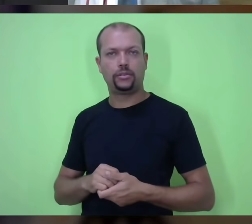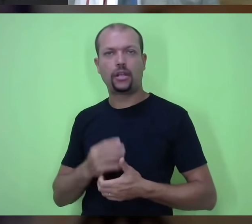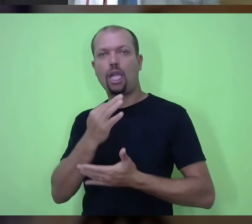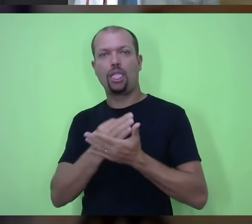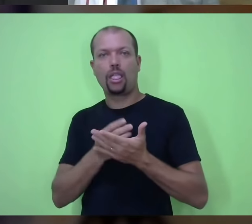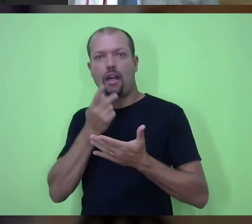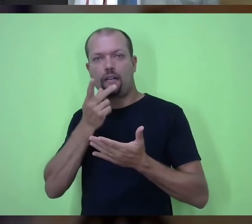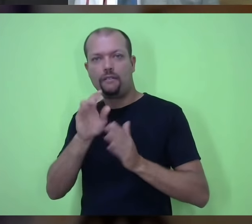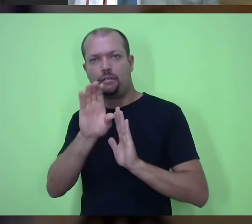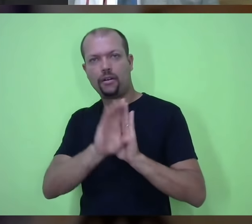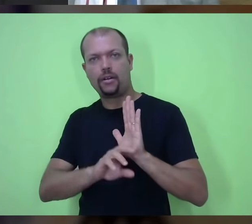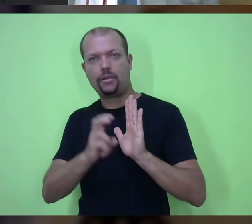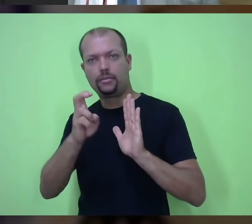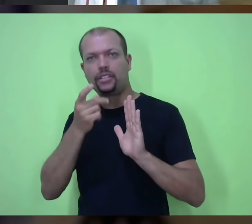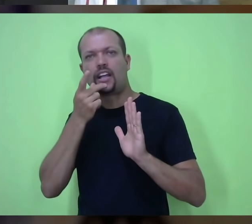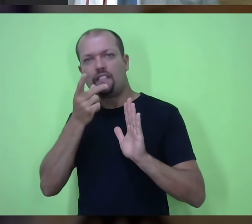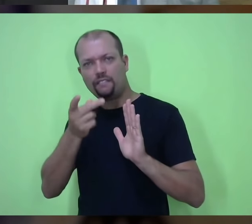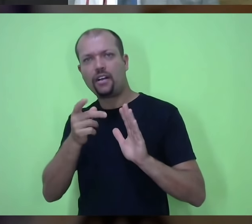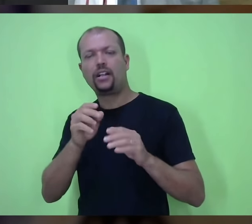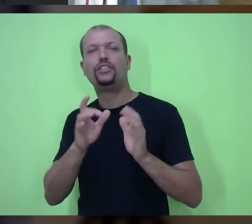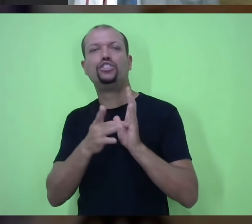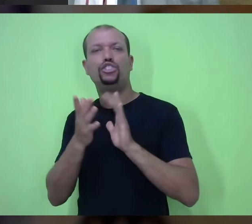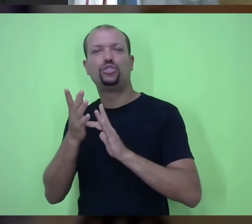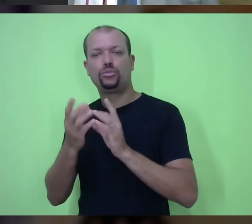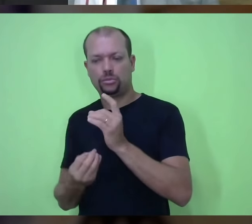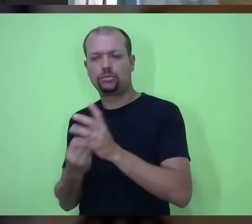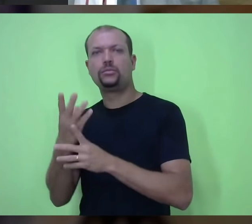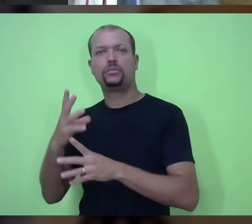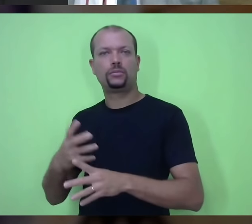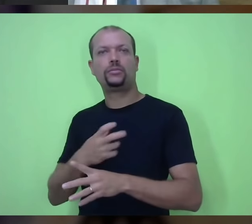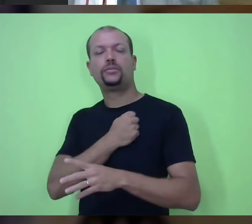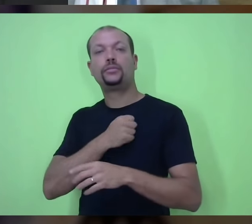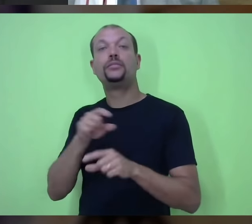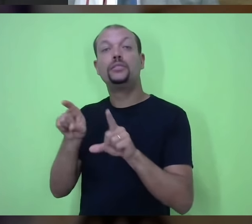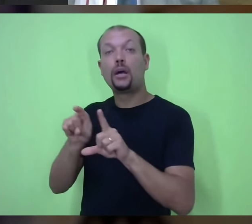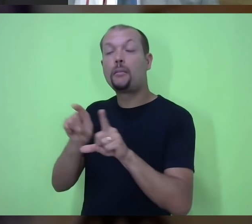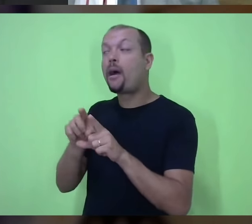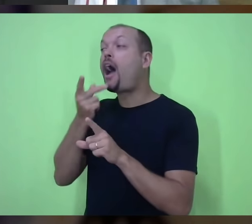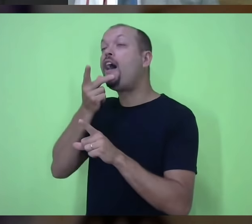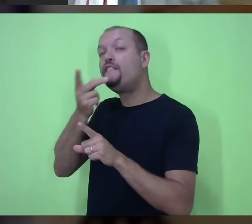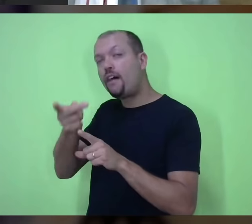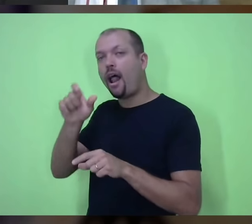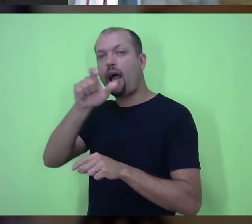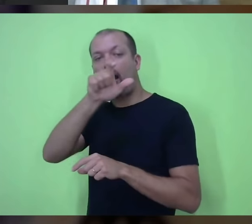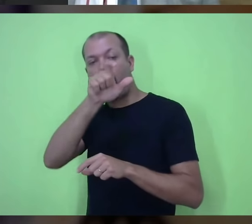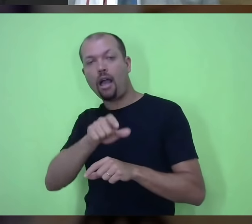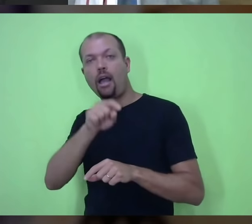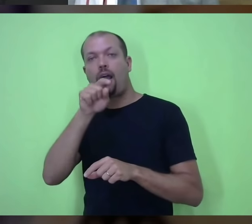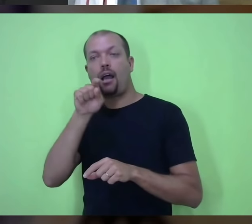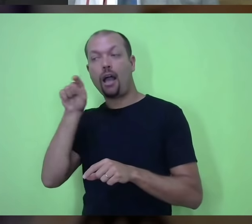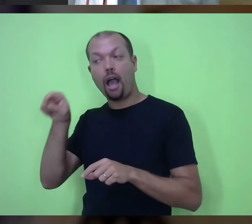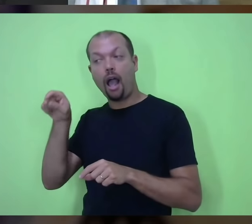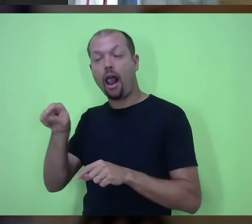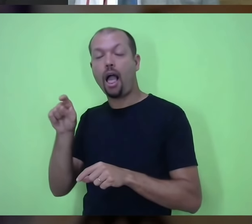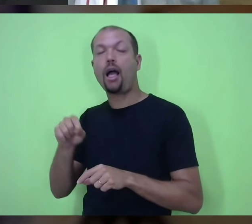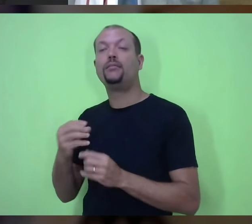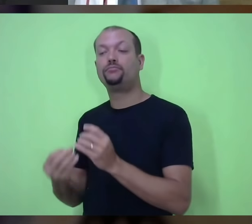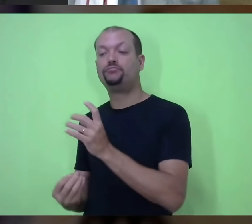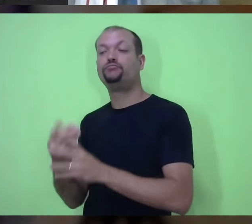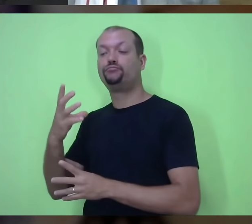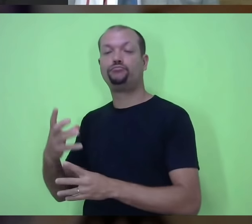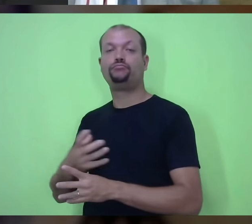texto que, do capítulo 5, que fala de Cristo como autor da salvação, diz lá assim, tornou-se o autor da